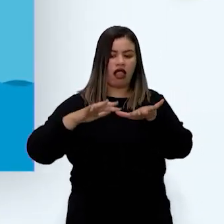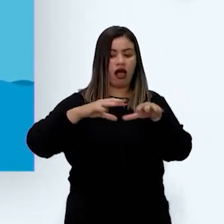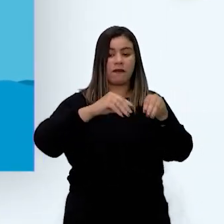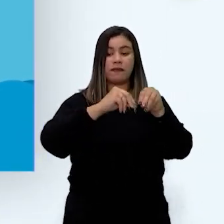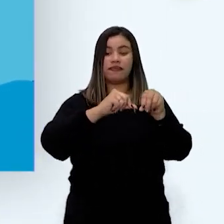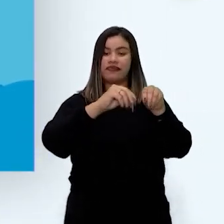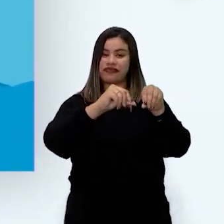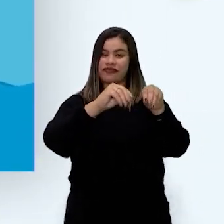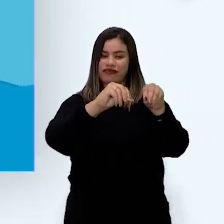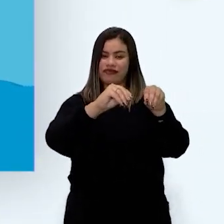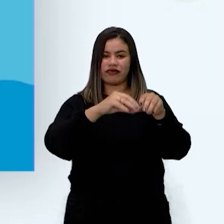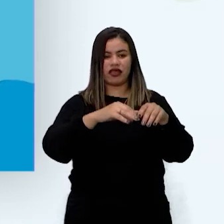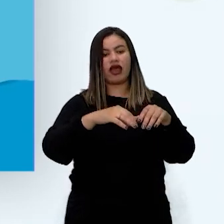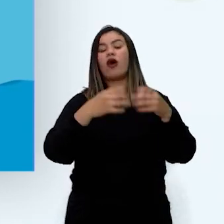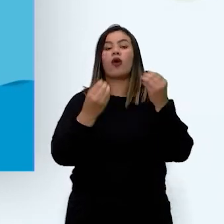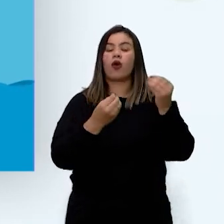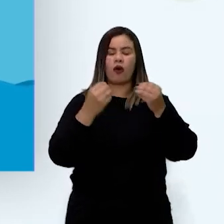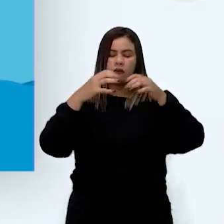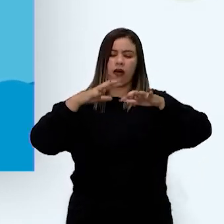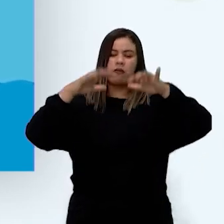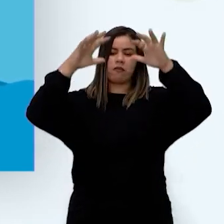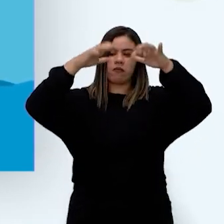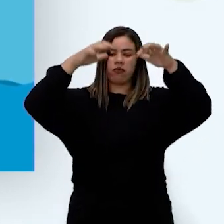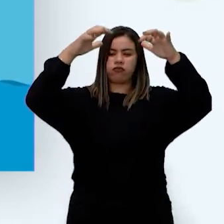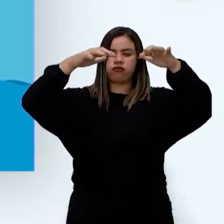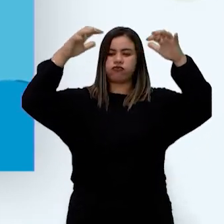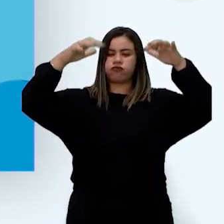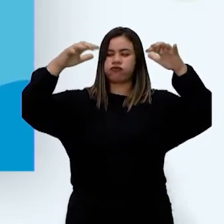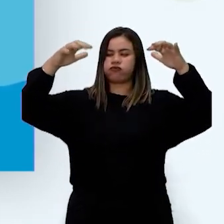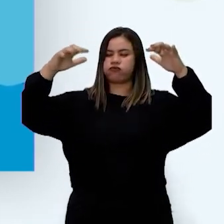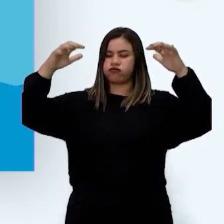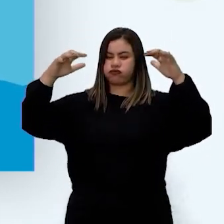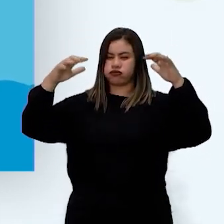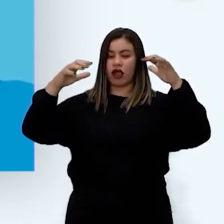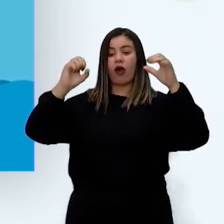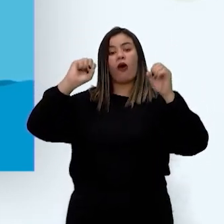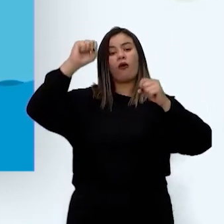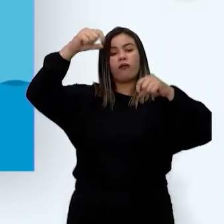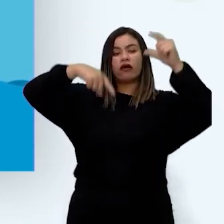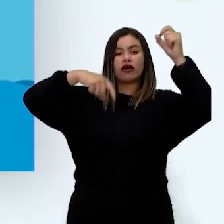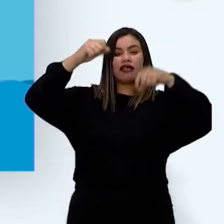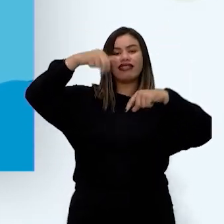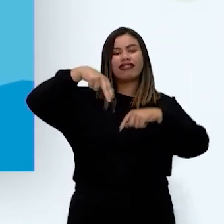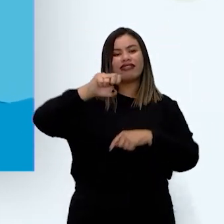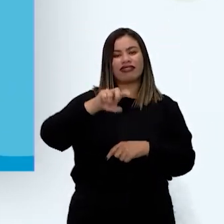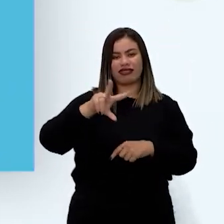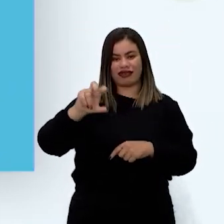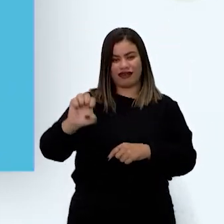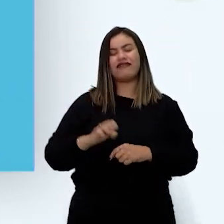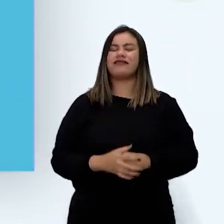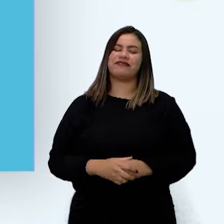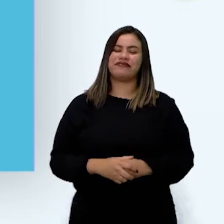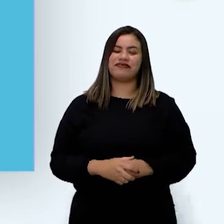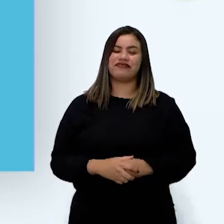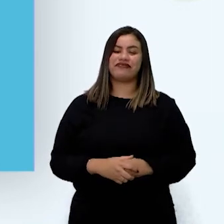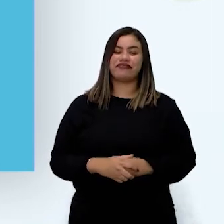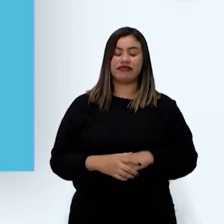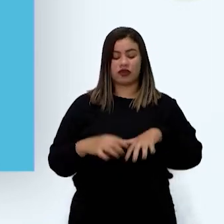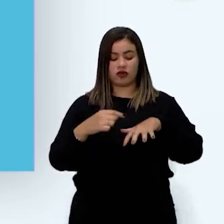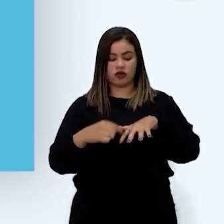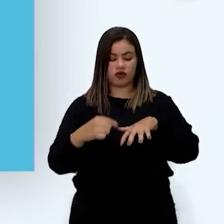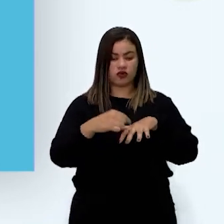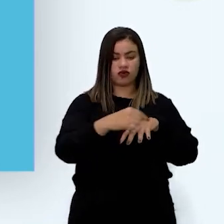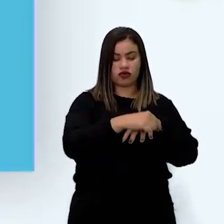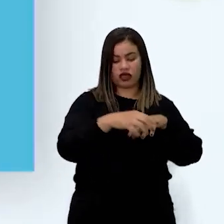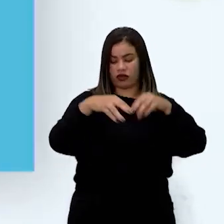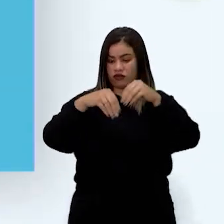os oceanos, sob forma de precipitações, chuva ou neve. Os continentes e ilhas têm